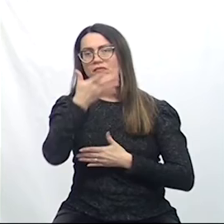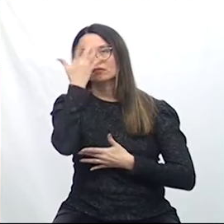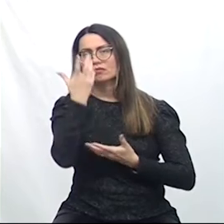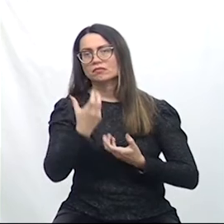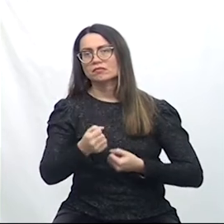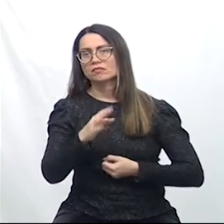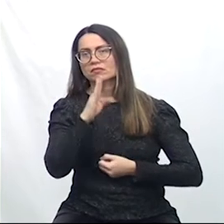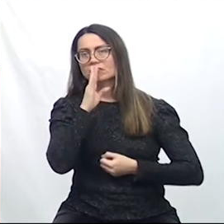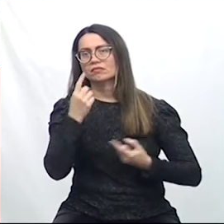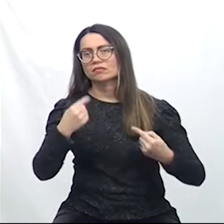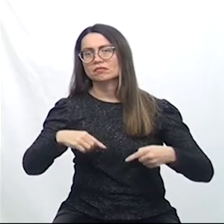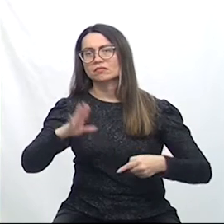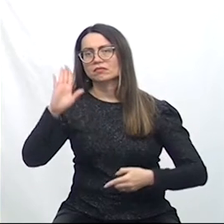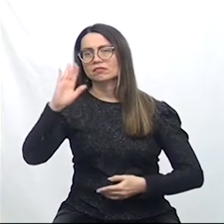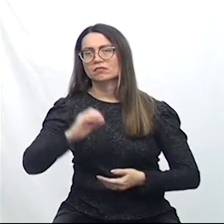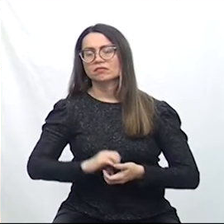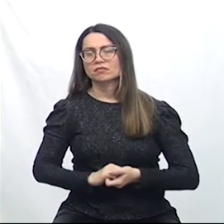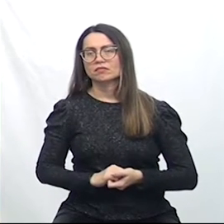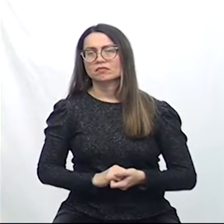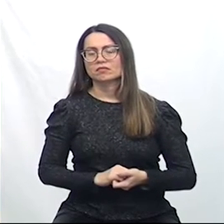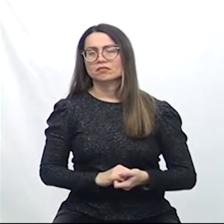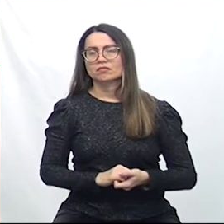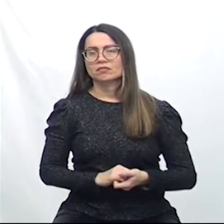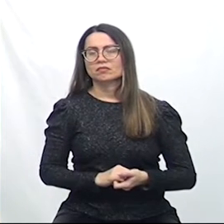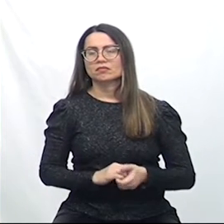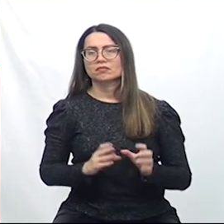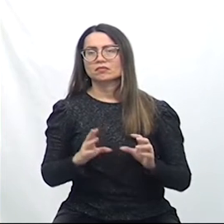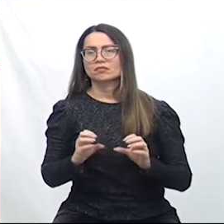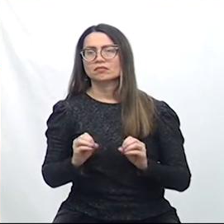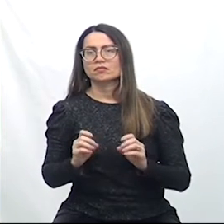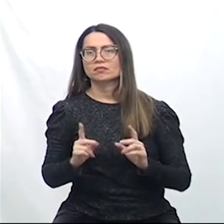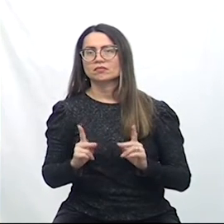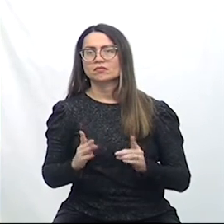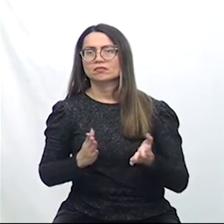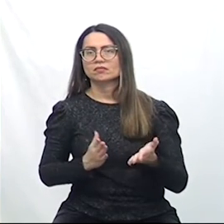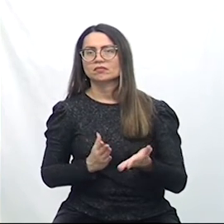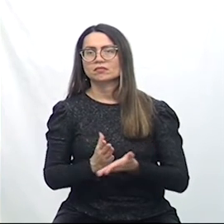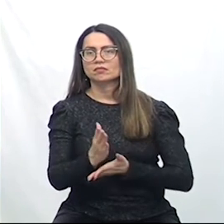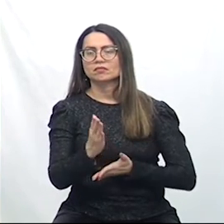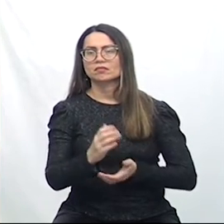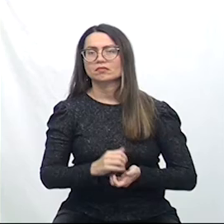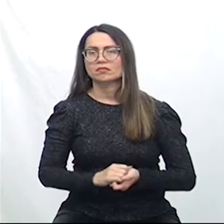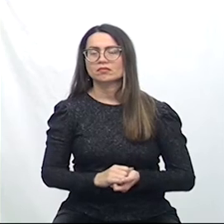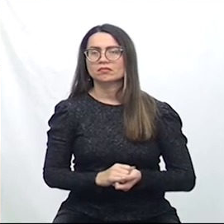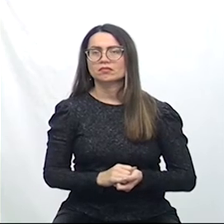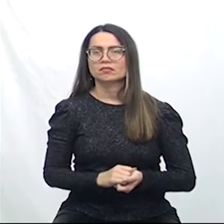Os favoráveis permaneçam como estão, os contrários se manifestem. Aprovado por unanimidade. Requerimento